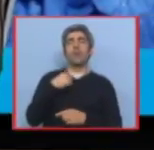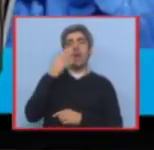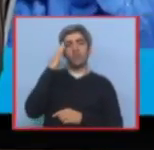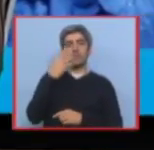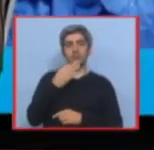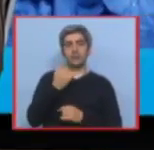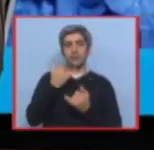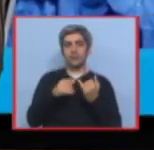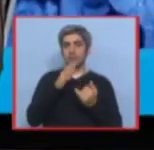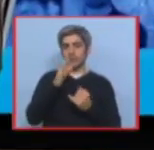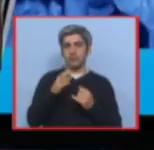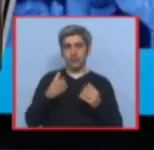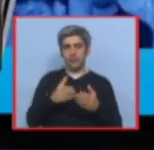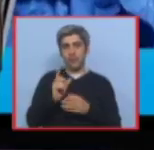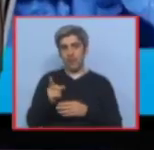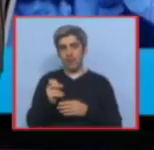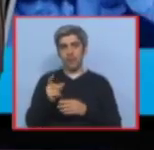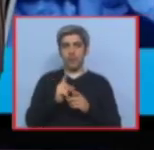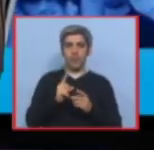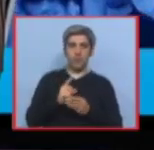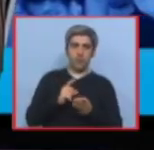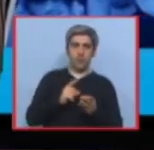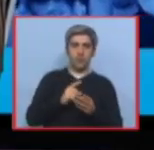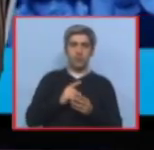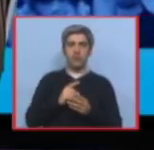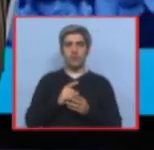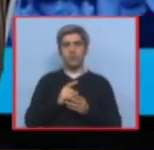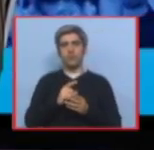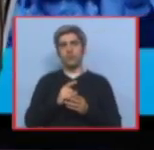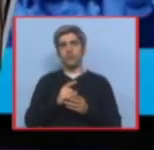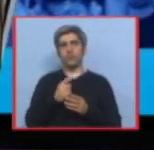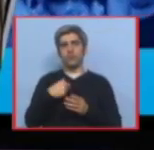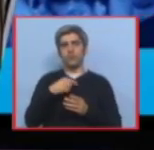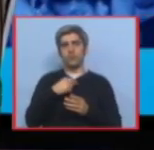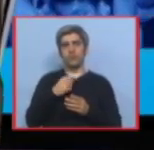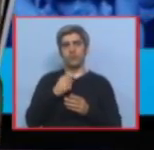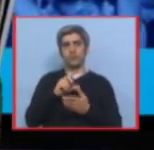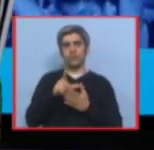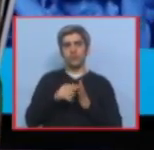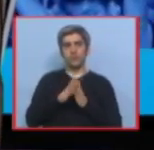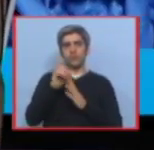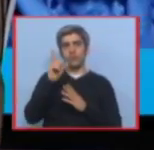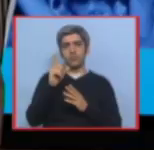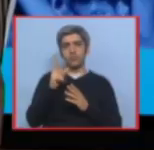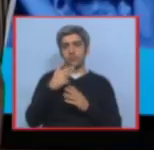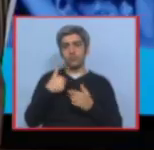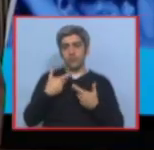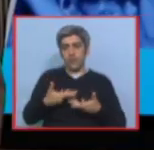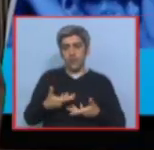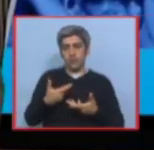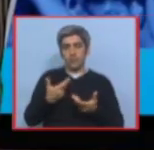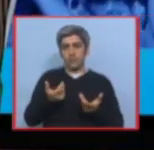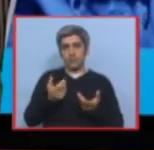é um risco dizer que caminha por aqui e caminha por ali. Nós somos fruto de um projeto de Deus e